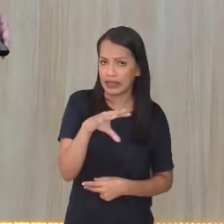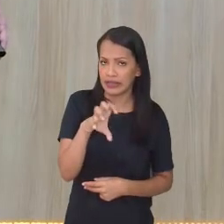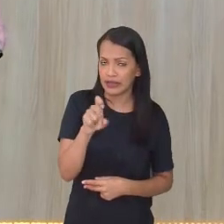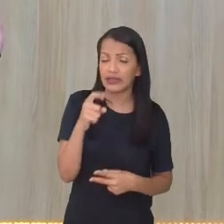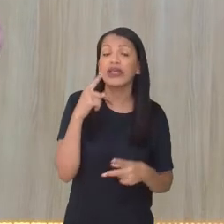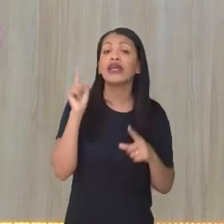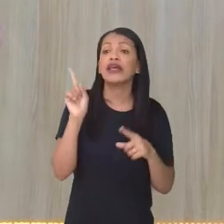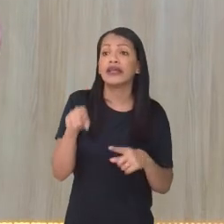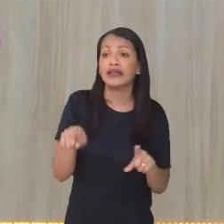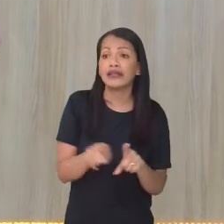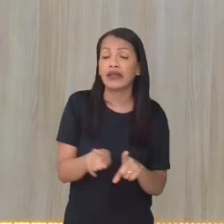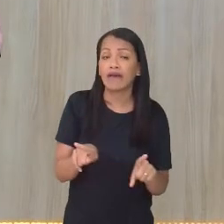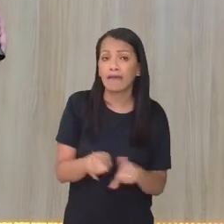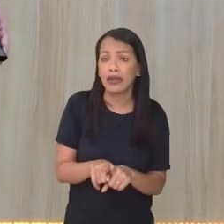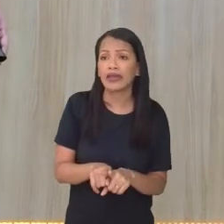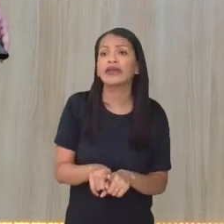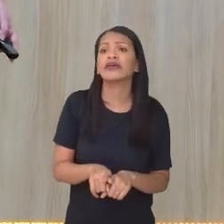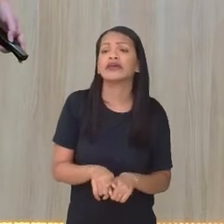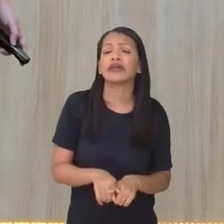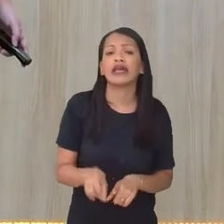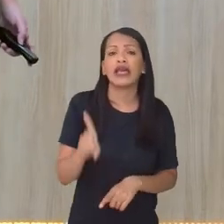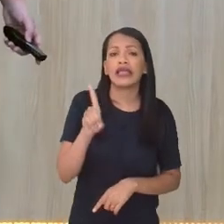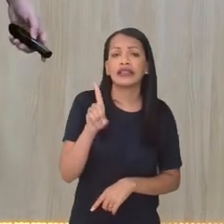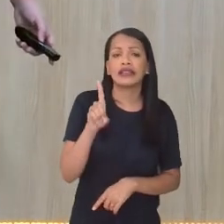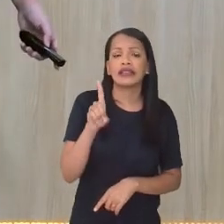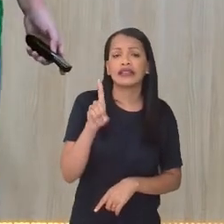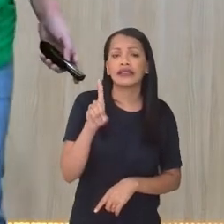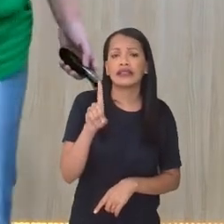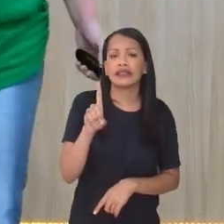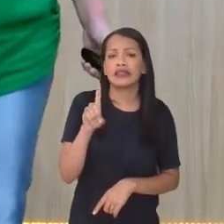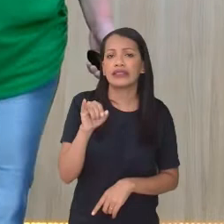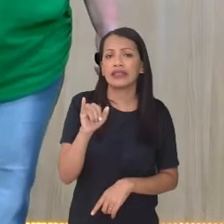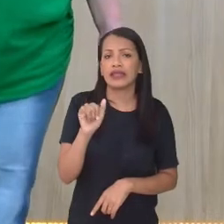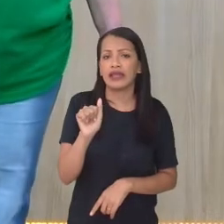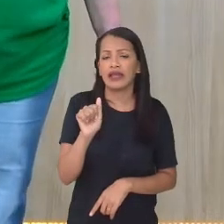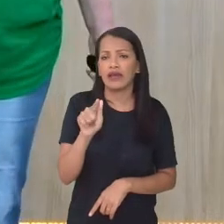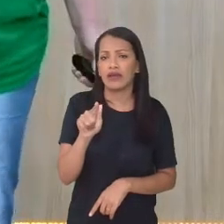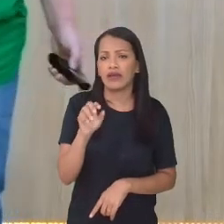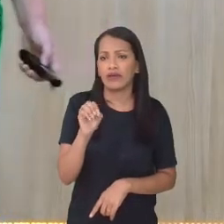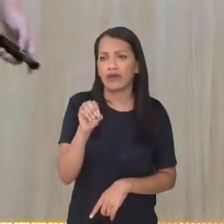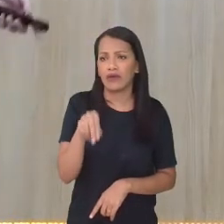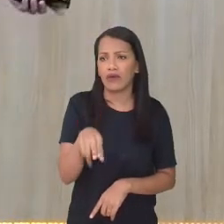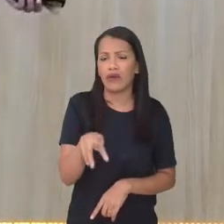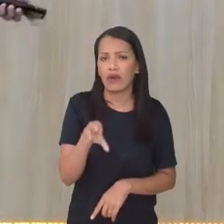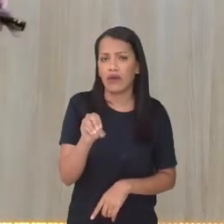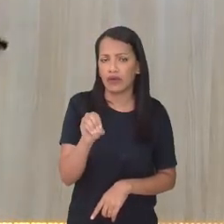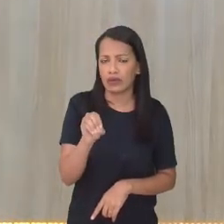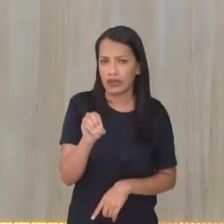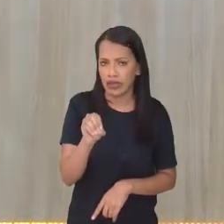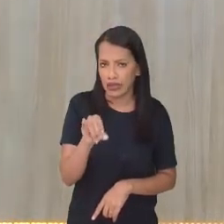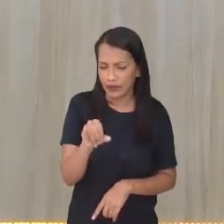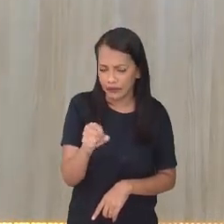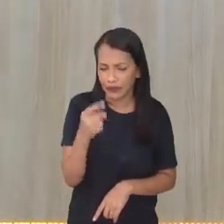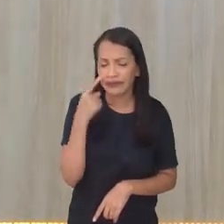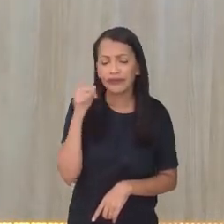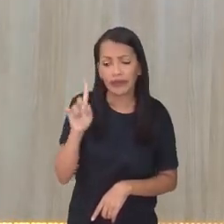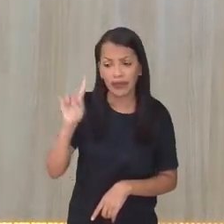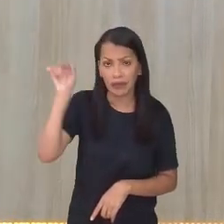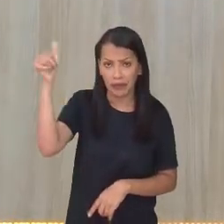diagonal? O número de diagonais eu vou deixar para um outro momento. Mas o quadrilátero é fácil.